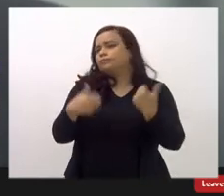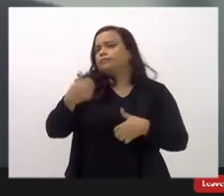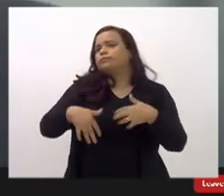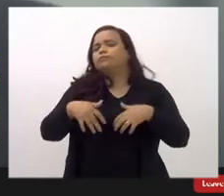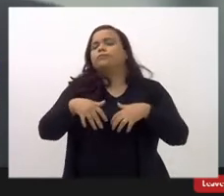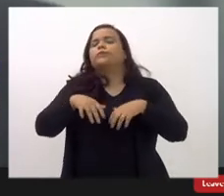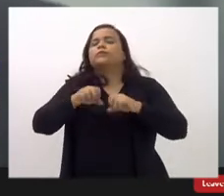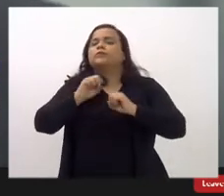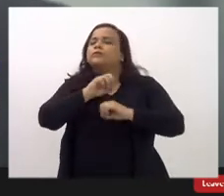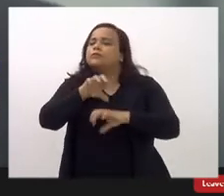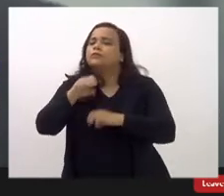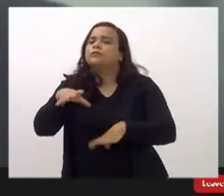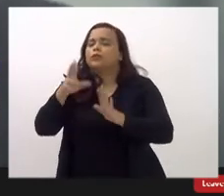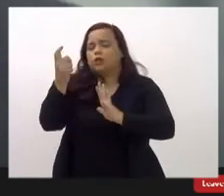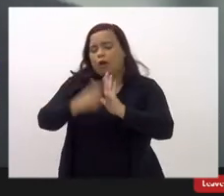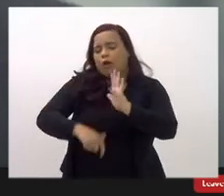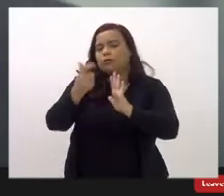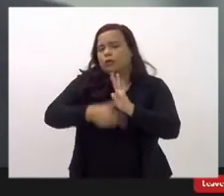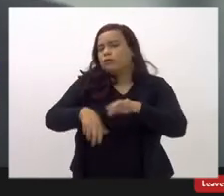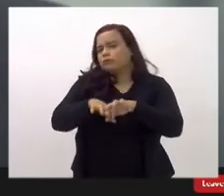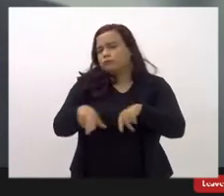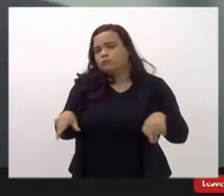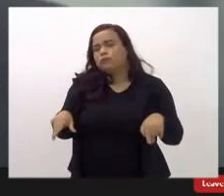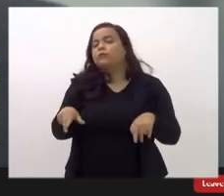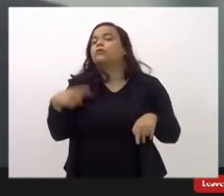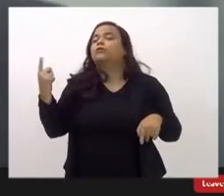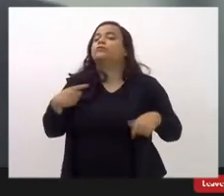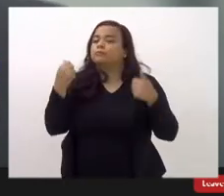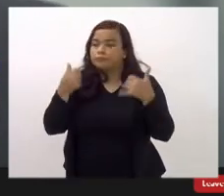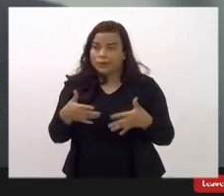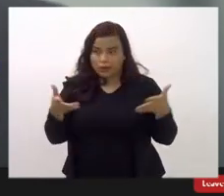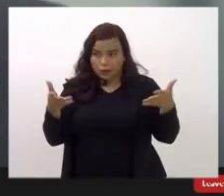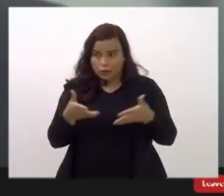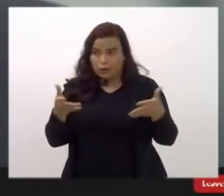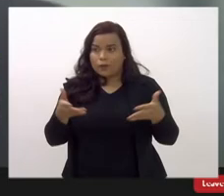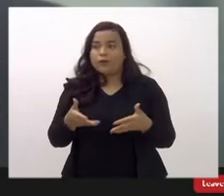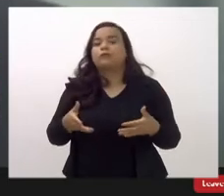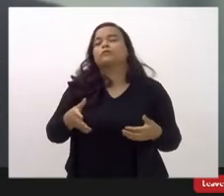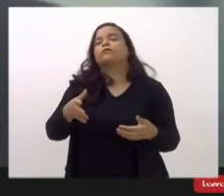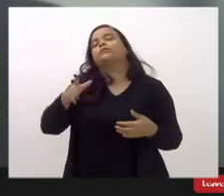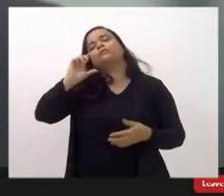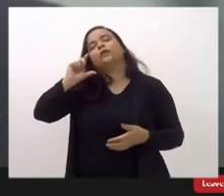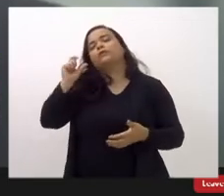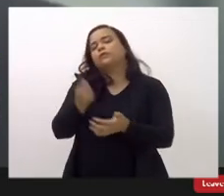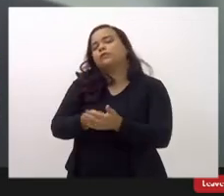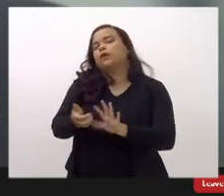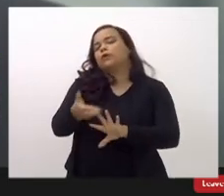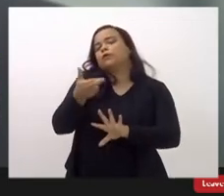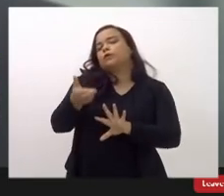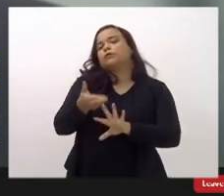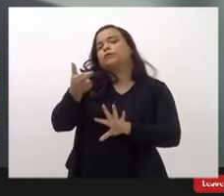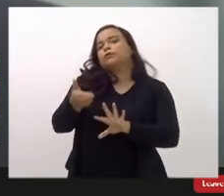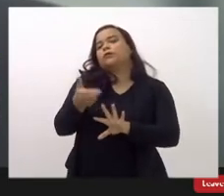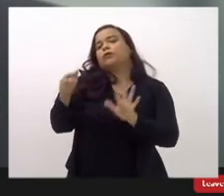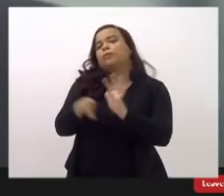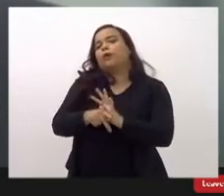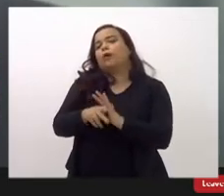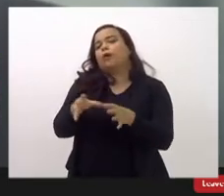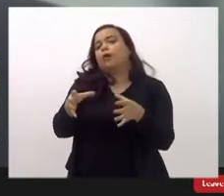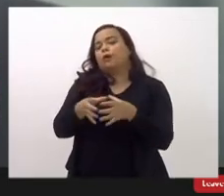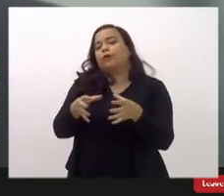que, e agora, por força de uma resolução do próprio Conselho Nacional de Educação, que é a resolução 1